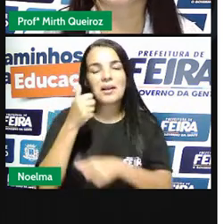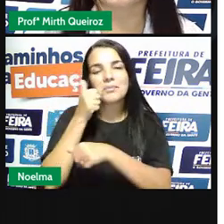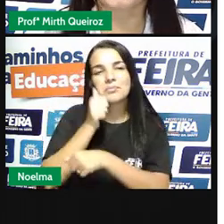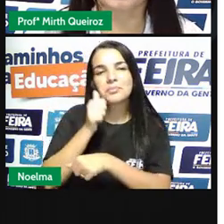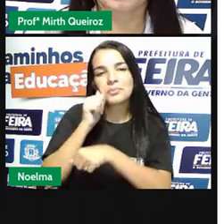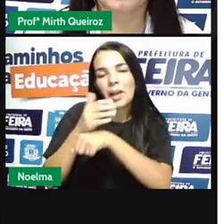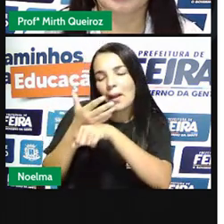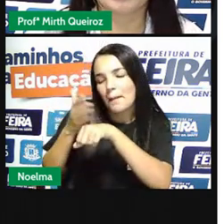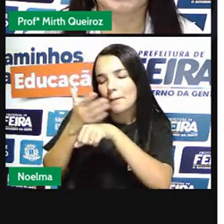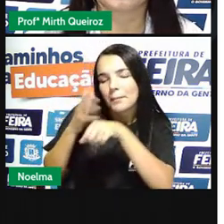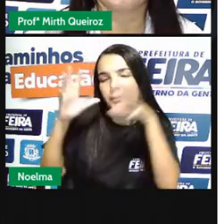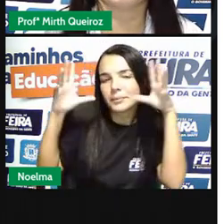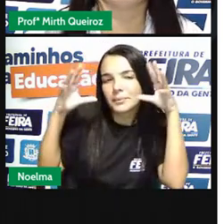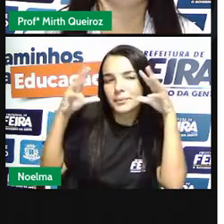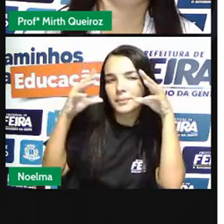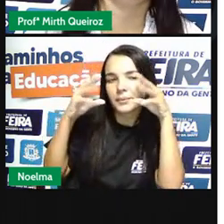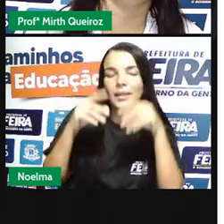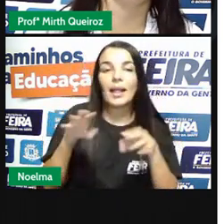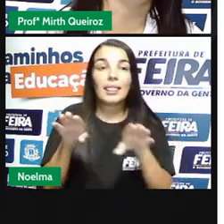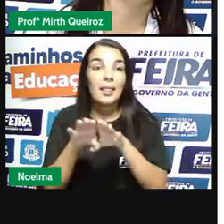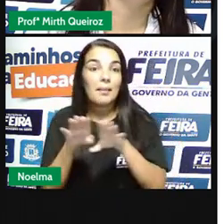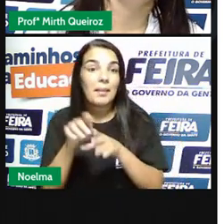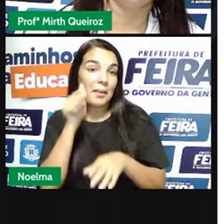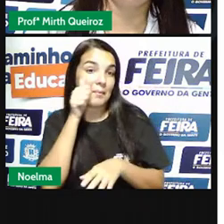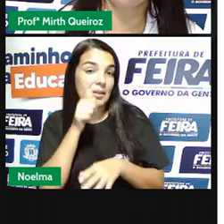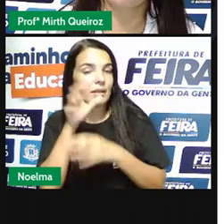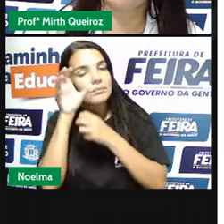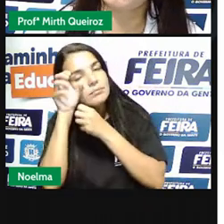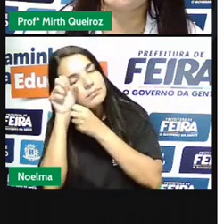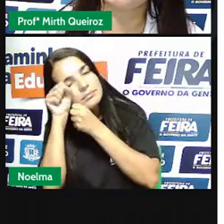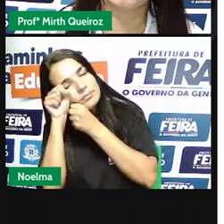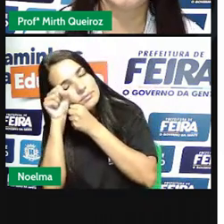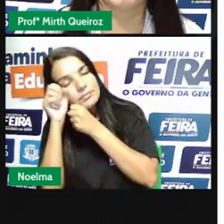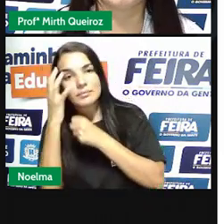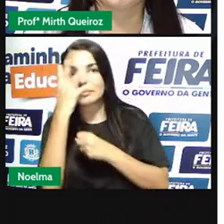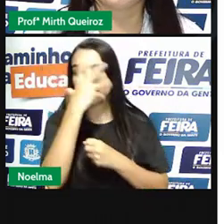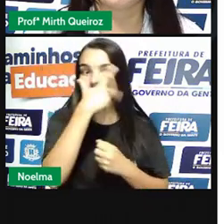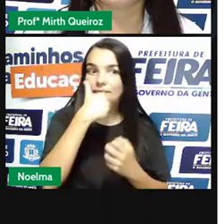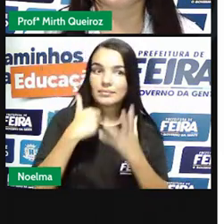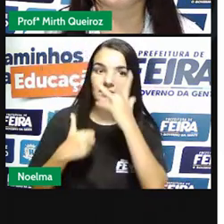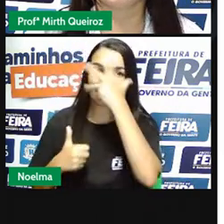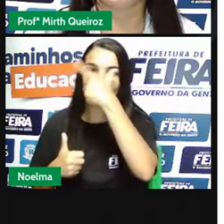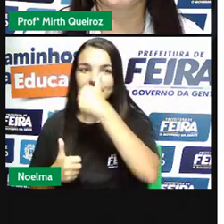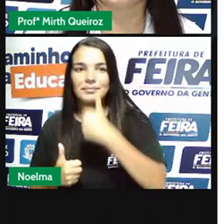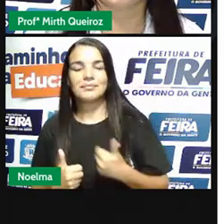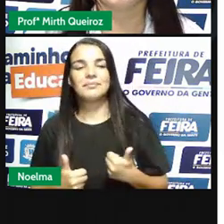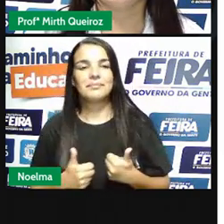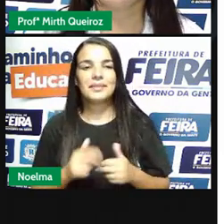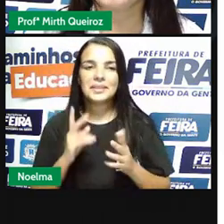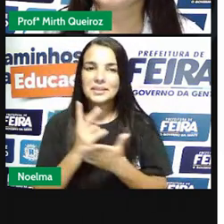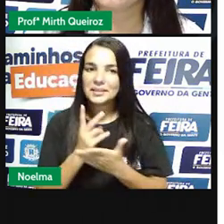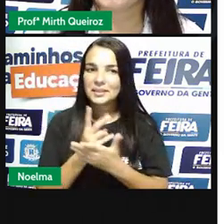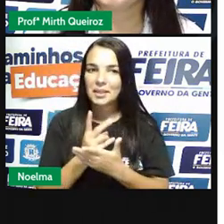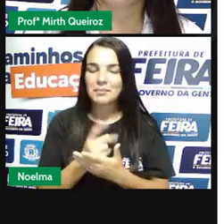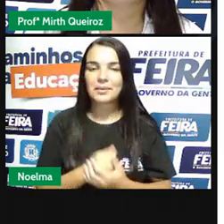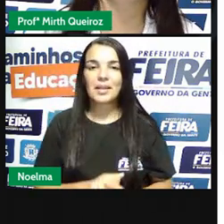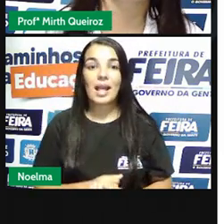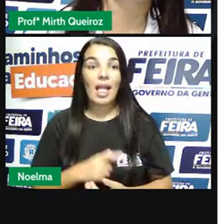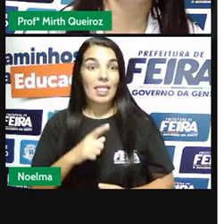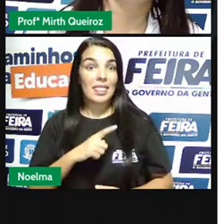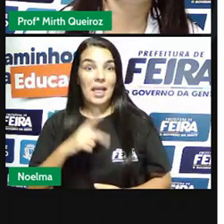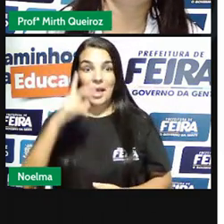aí da Bela Adormecida né tem uma família e tem uma princesa Ali no meio o